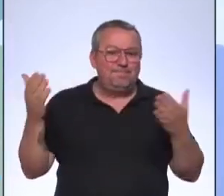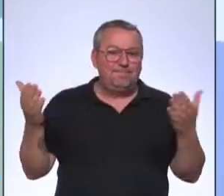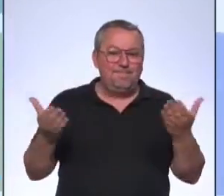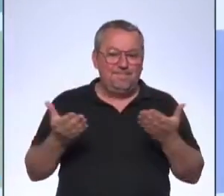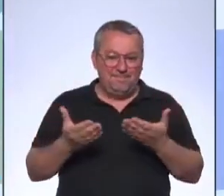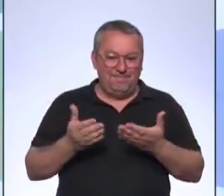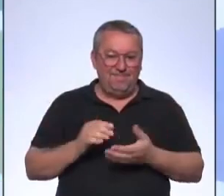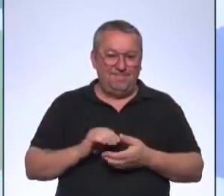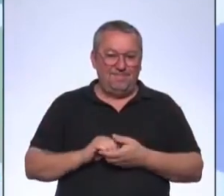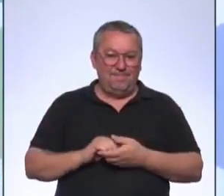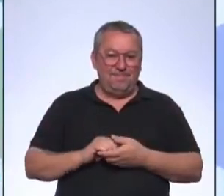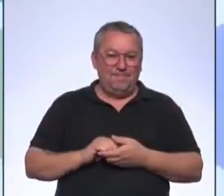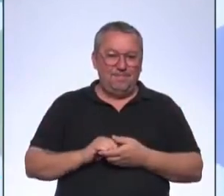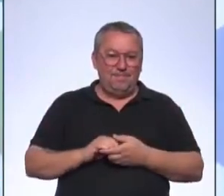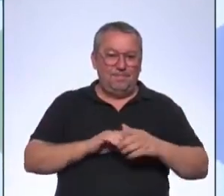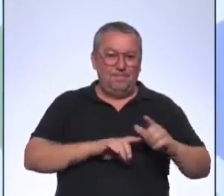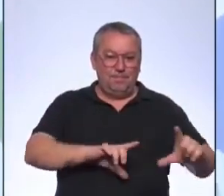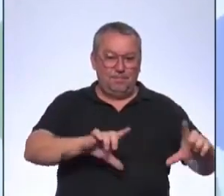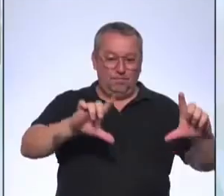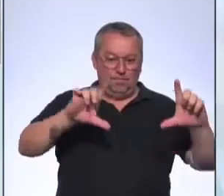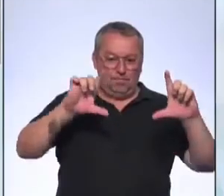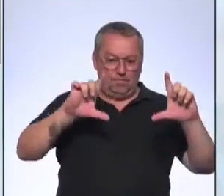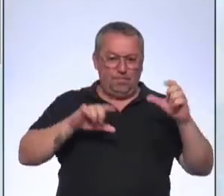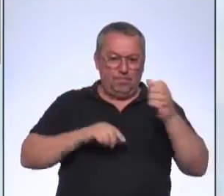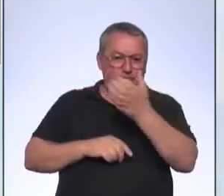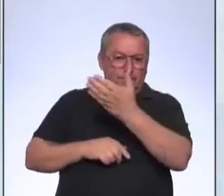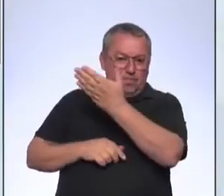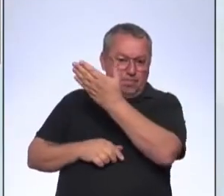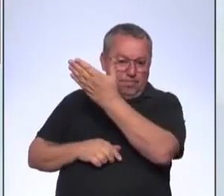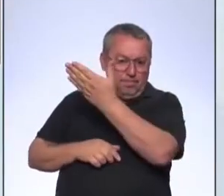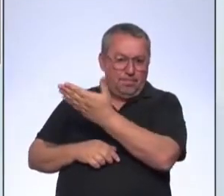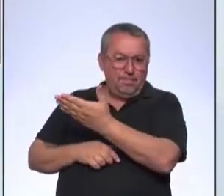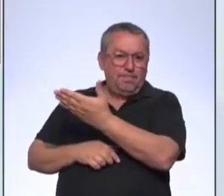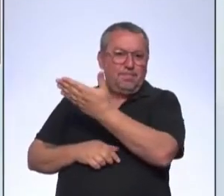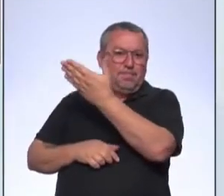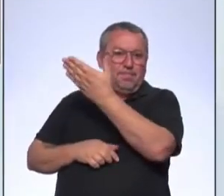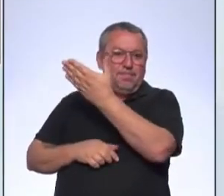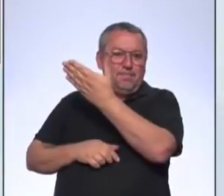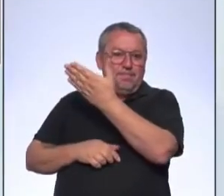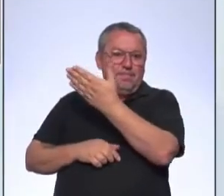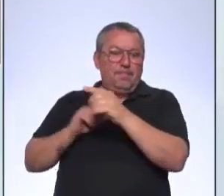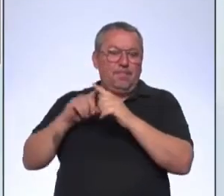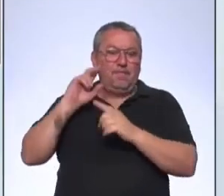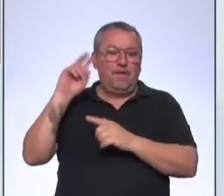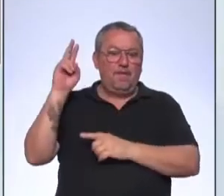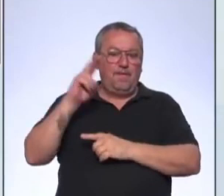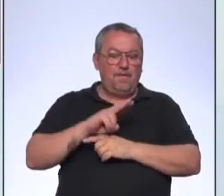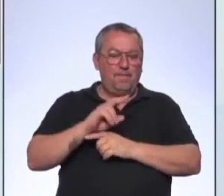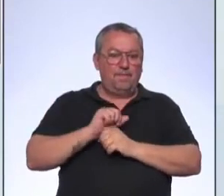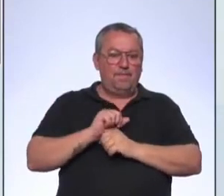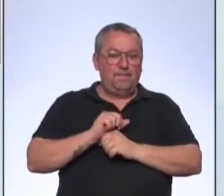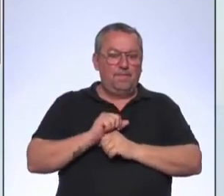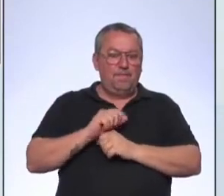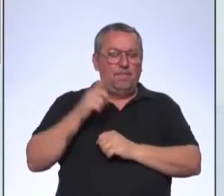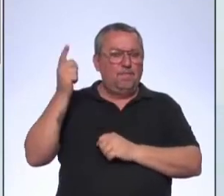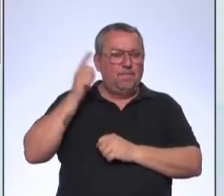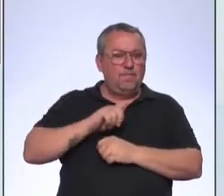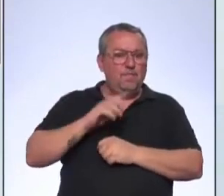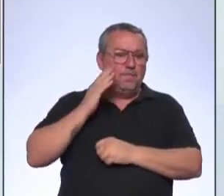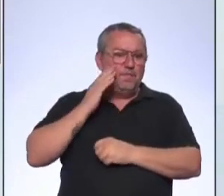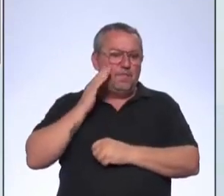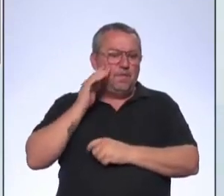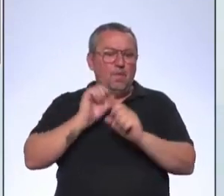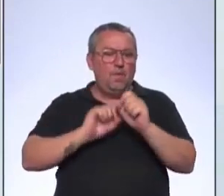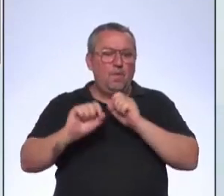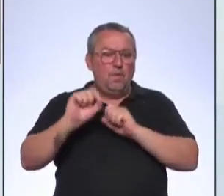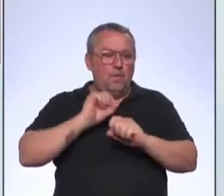agora. Com as imagens que nós estamos observando na tela, nós podemos entender aí o que